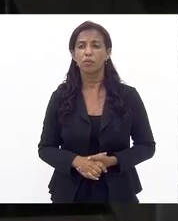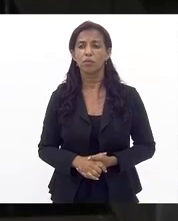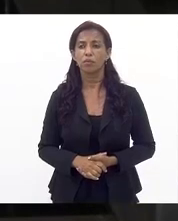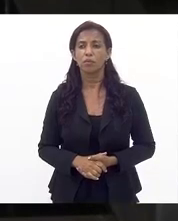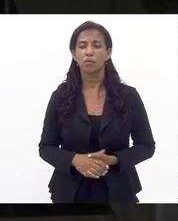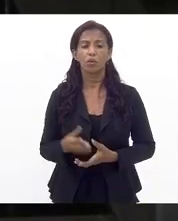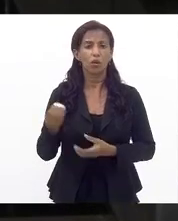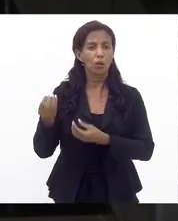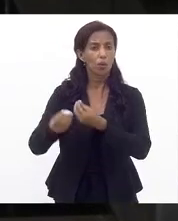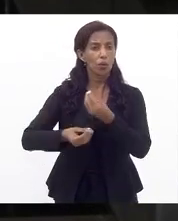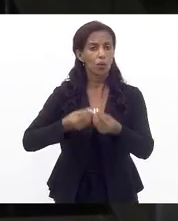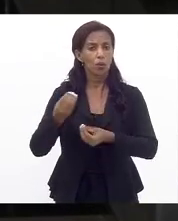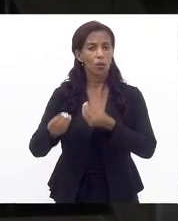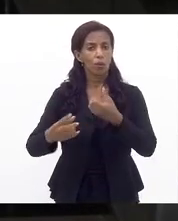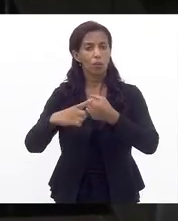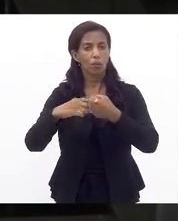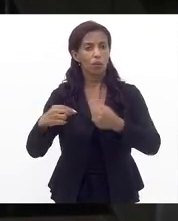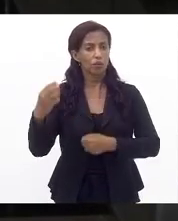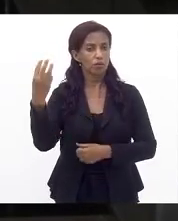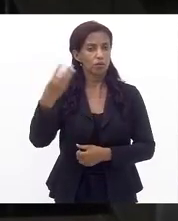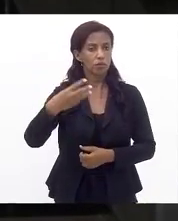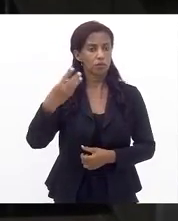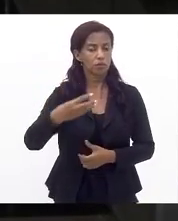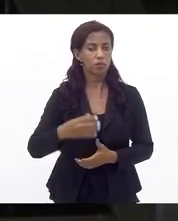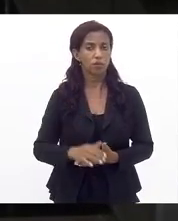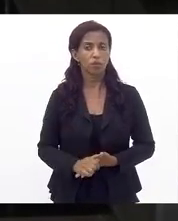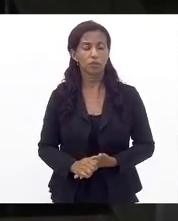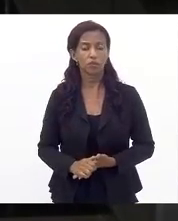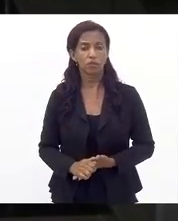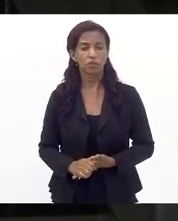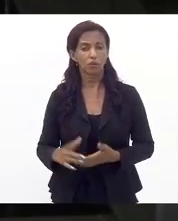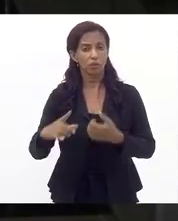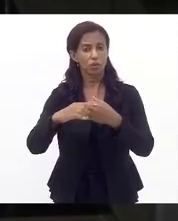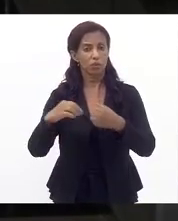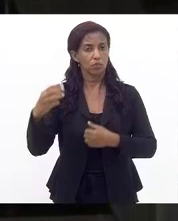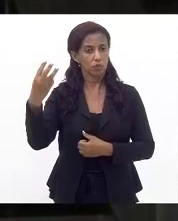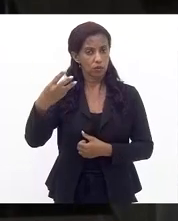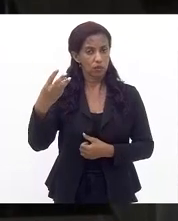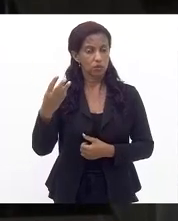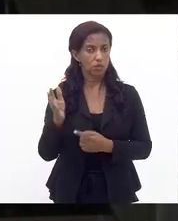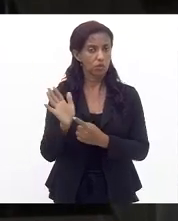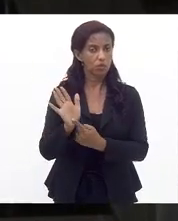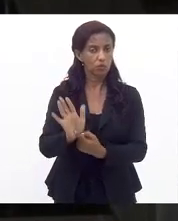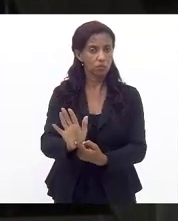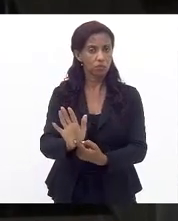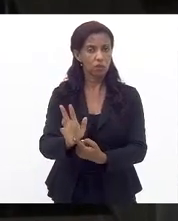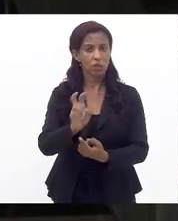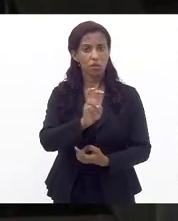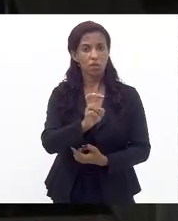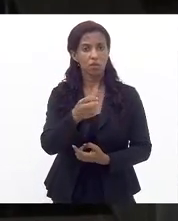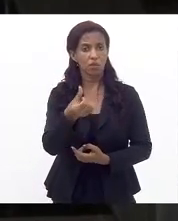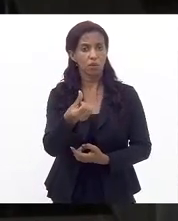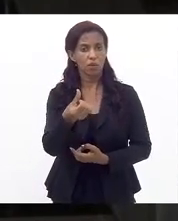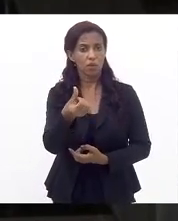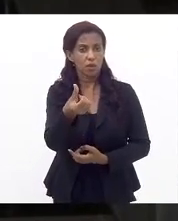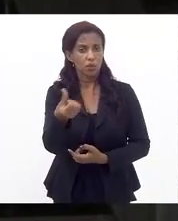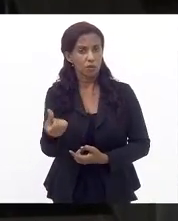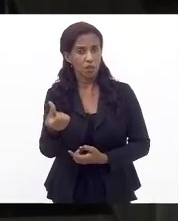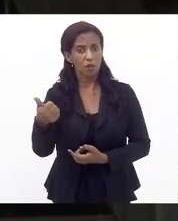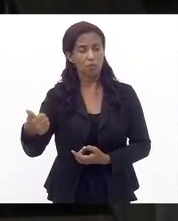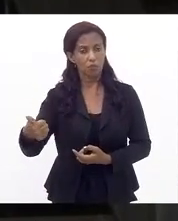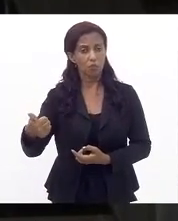como a gente faz um Artigo terceiro por exemplo o artigo 3º do artigo 3º é 56 e 61